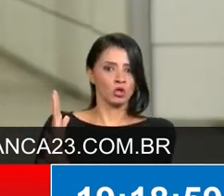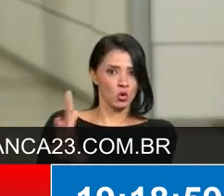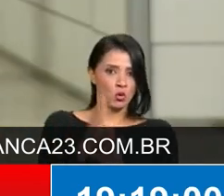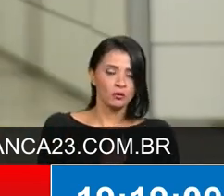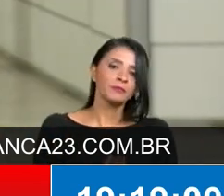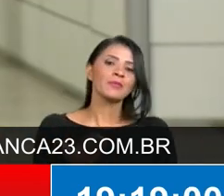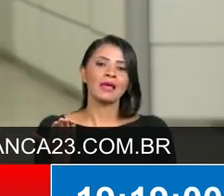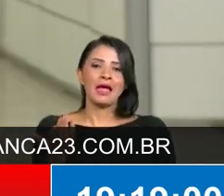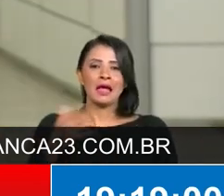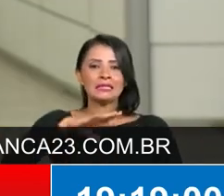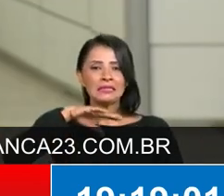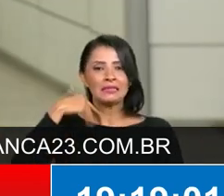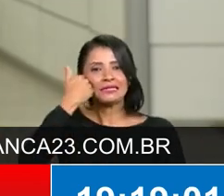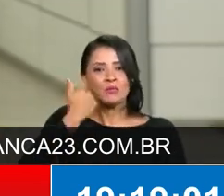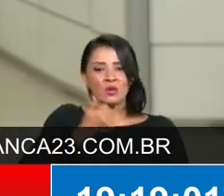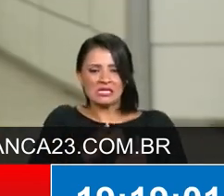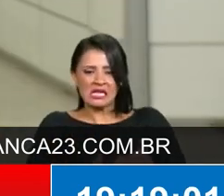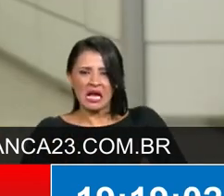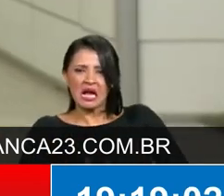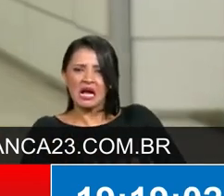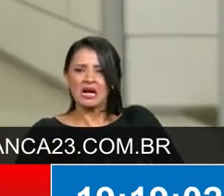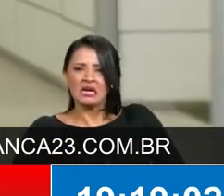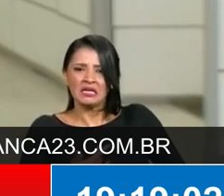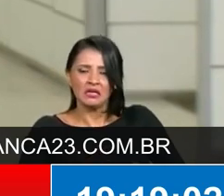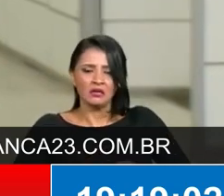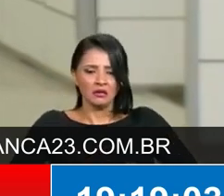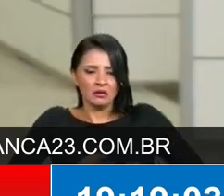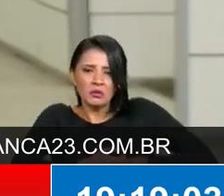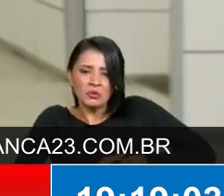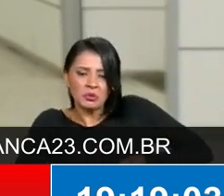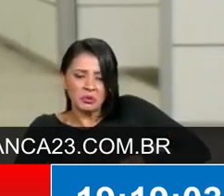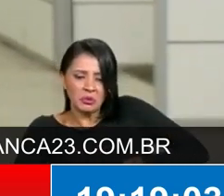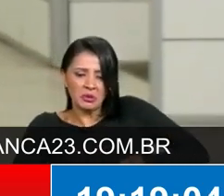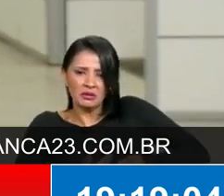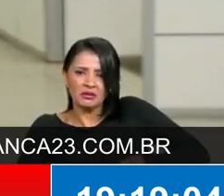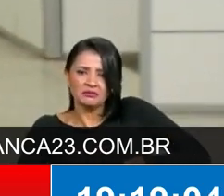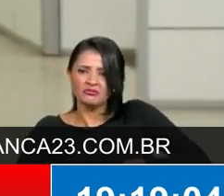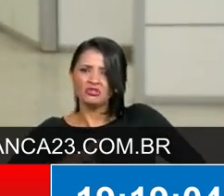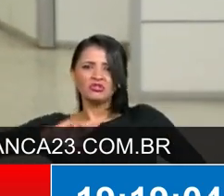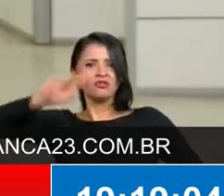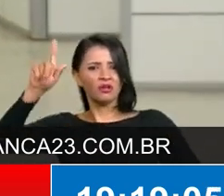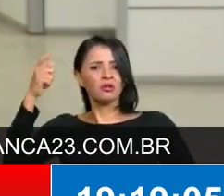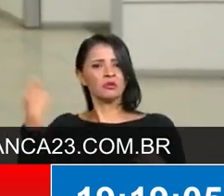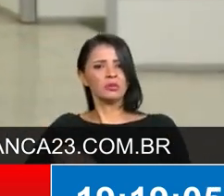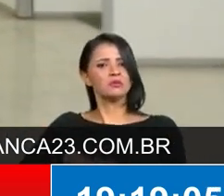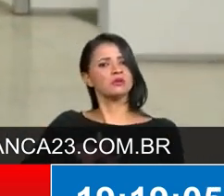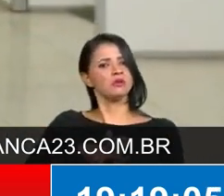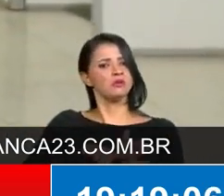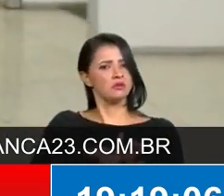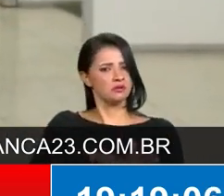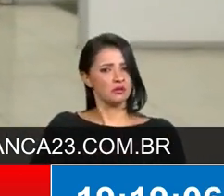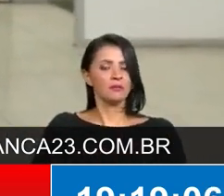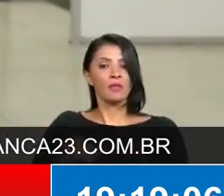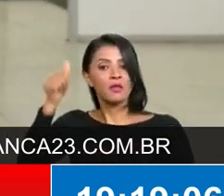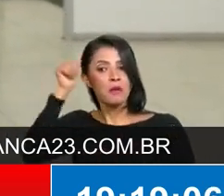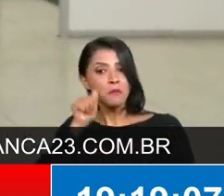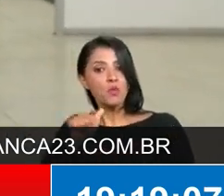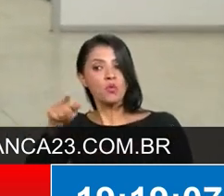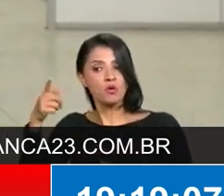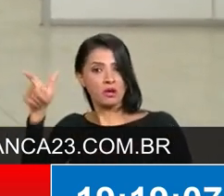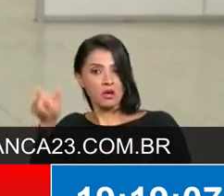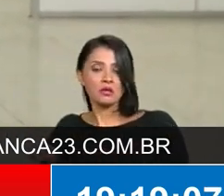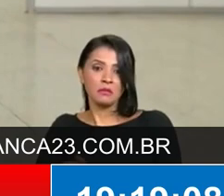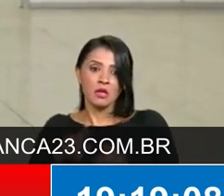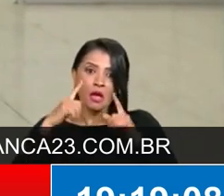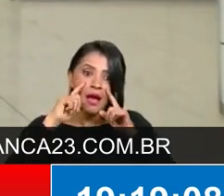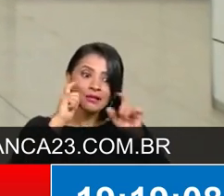como sangramentos incomuns e secreção vaginal fora do padrão devem ser investigados. A mulher também deve